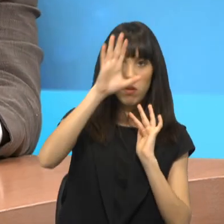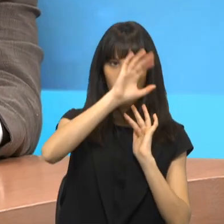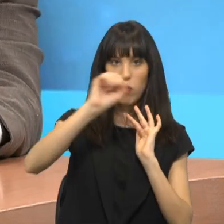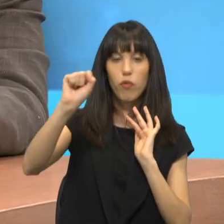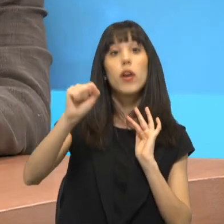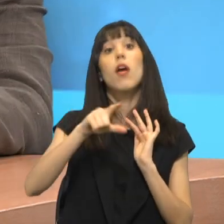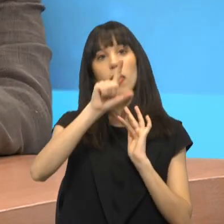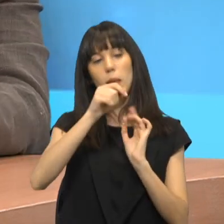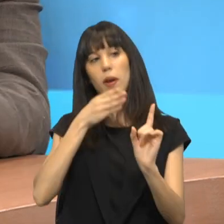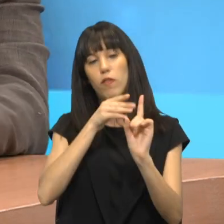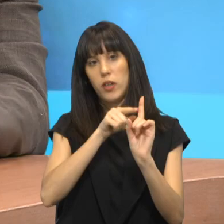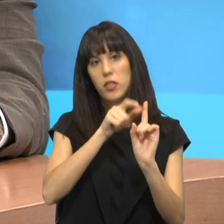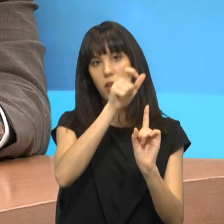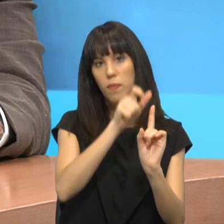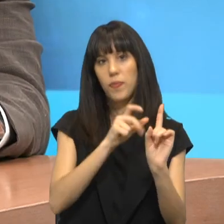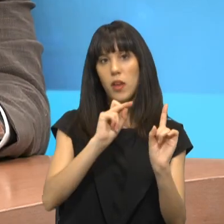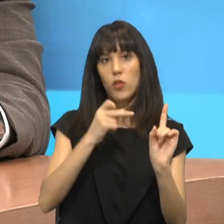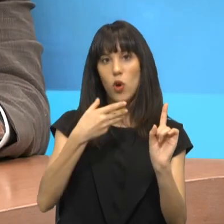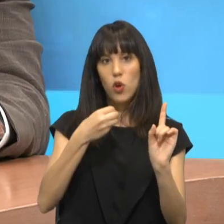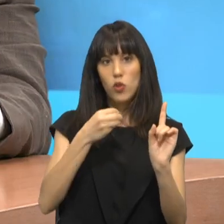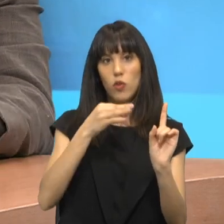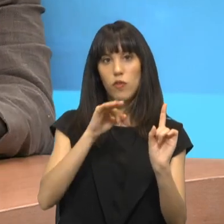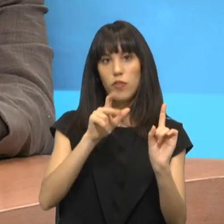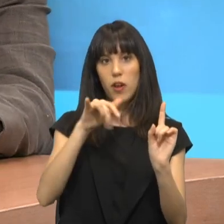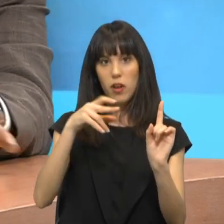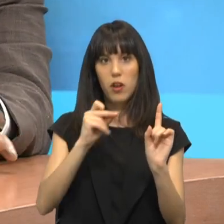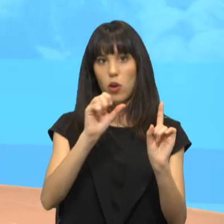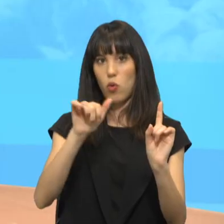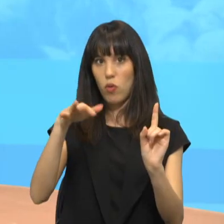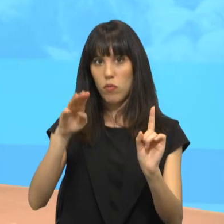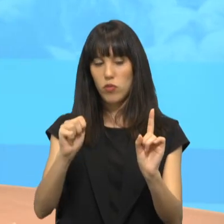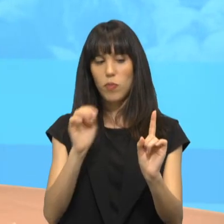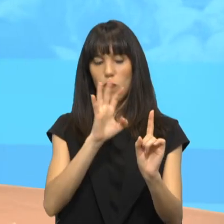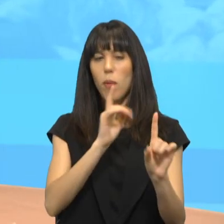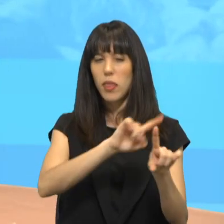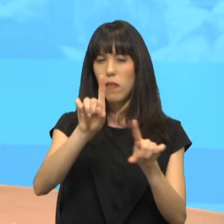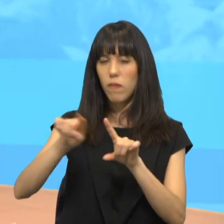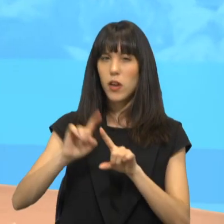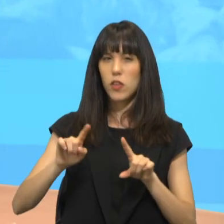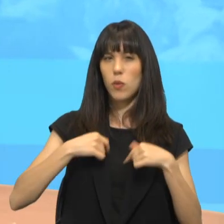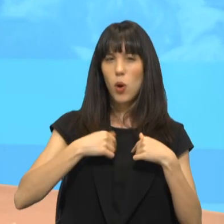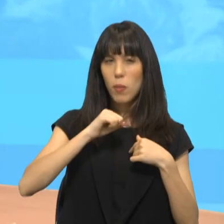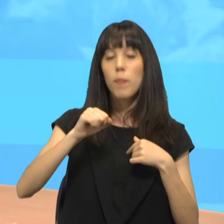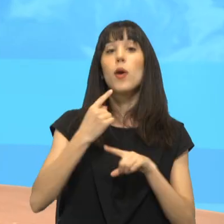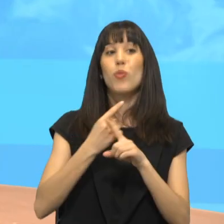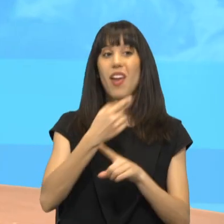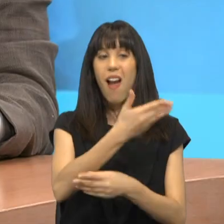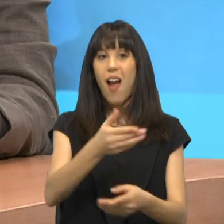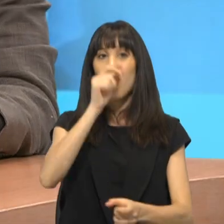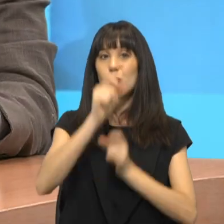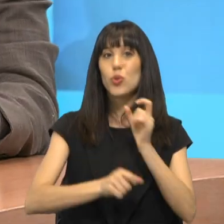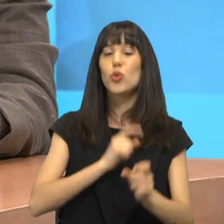António Ferreira Gomes. Agora, esses setores são muito diversificados. Se nós tivermos que os identificar, encontramos gente que,